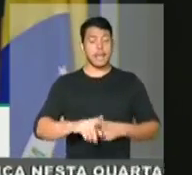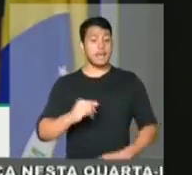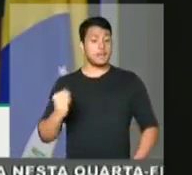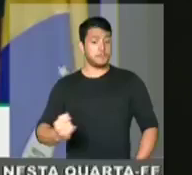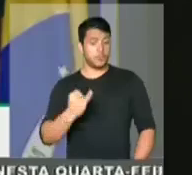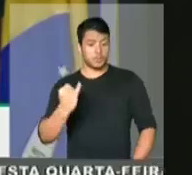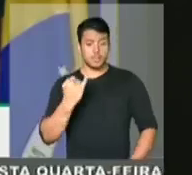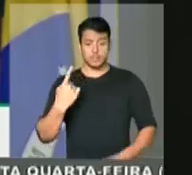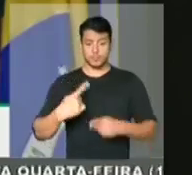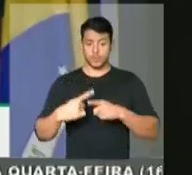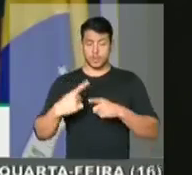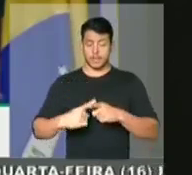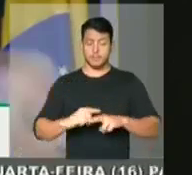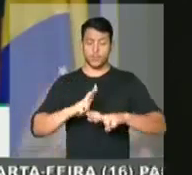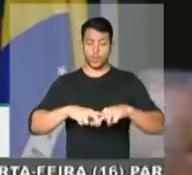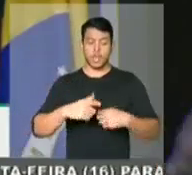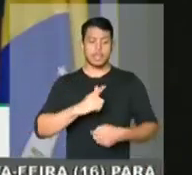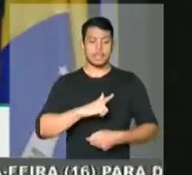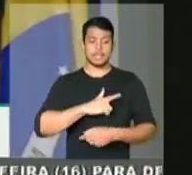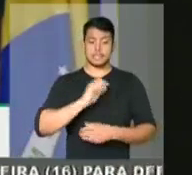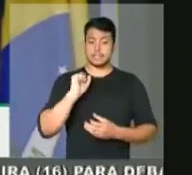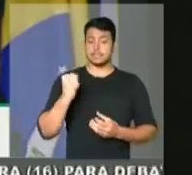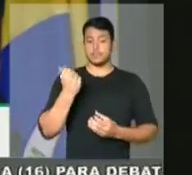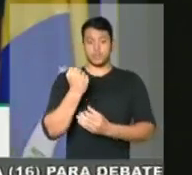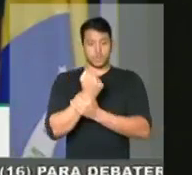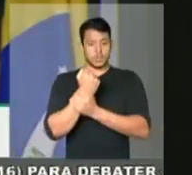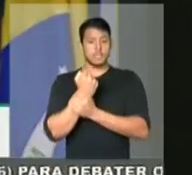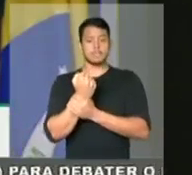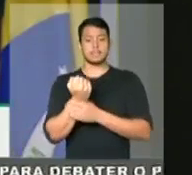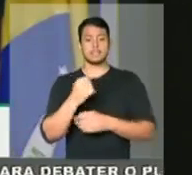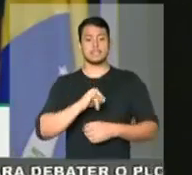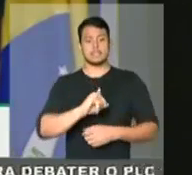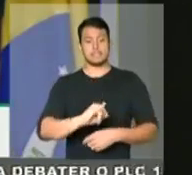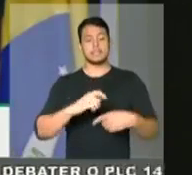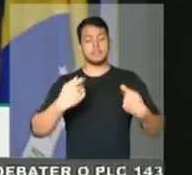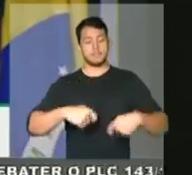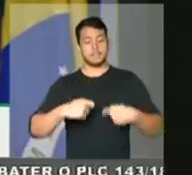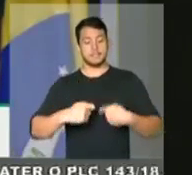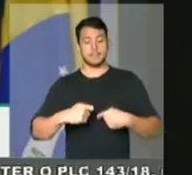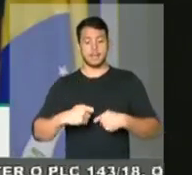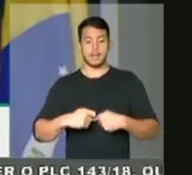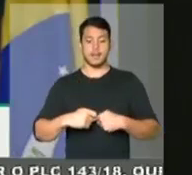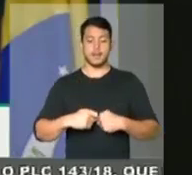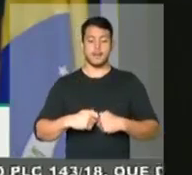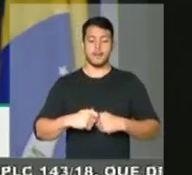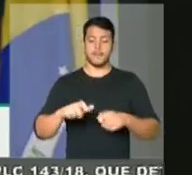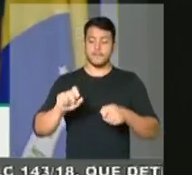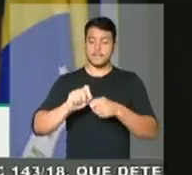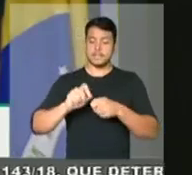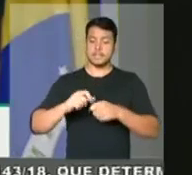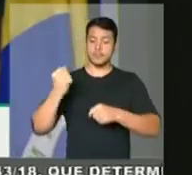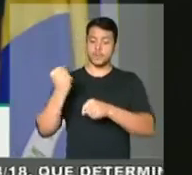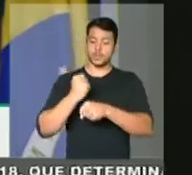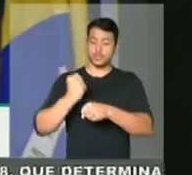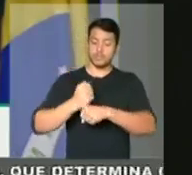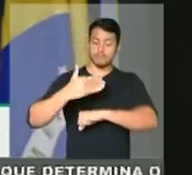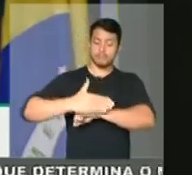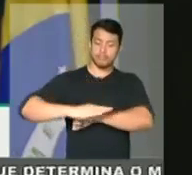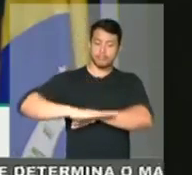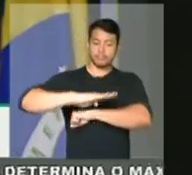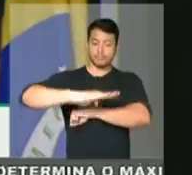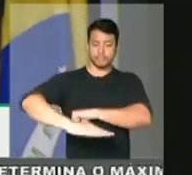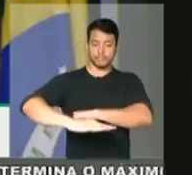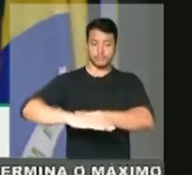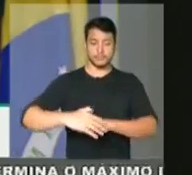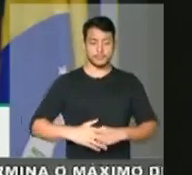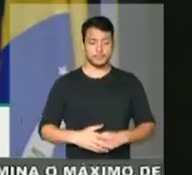seja necessário o aumento das faixas de rodagem. Em relação à faixa não edificável,